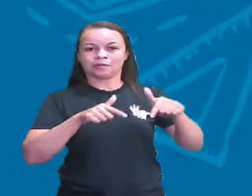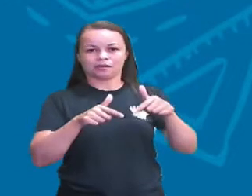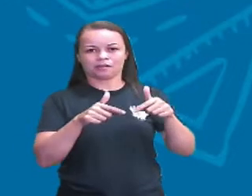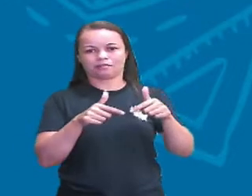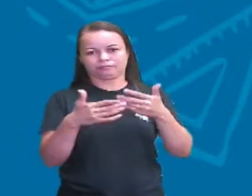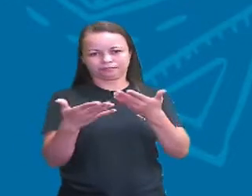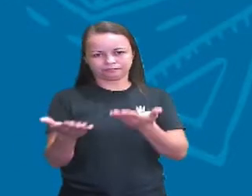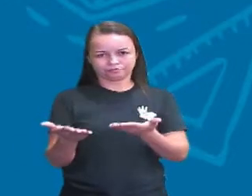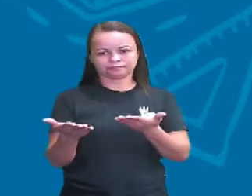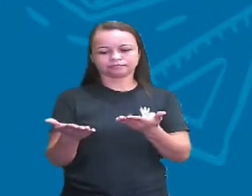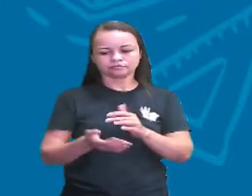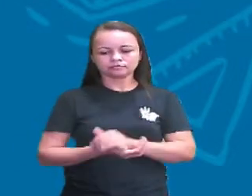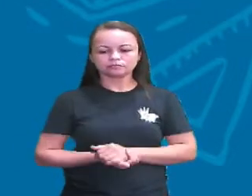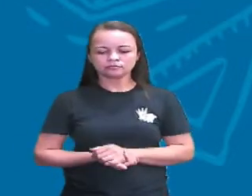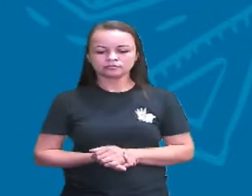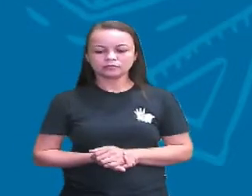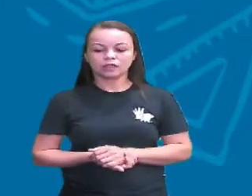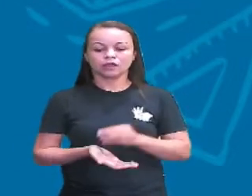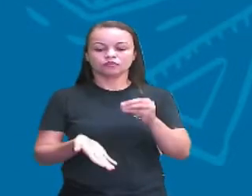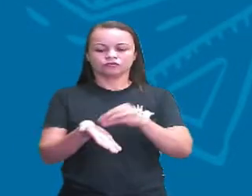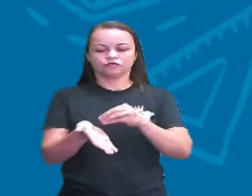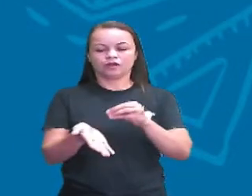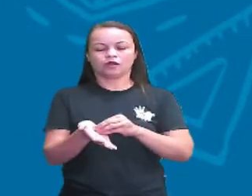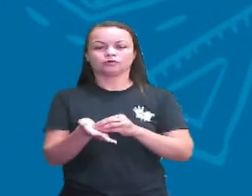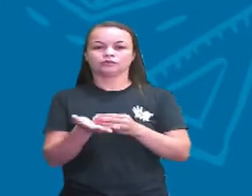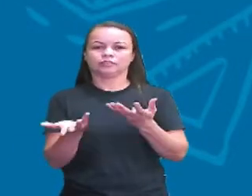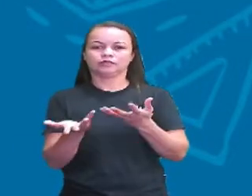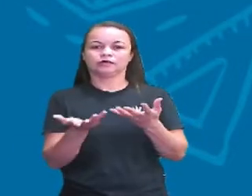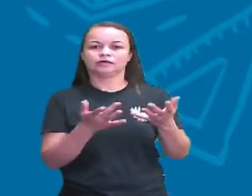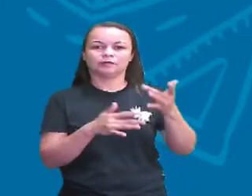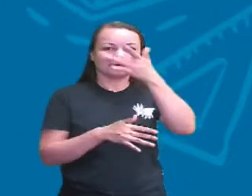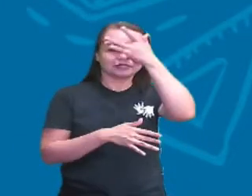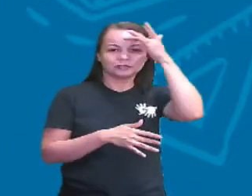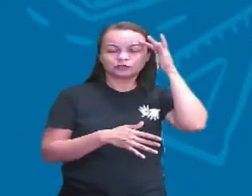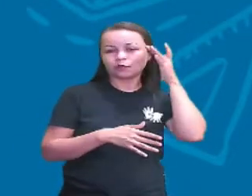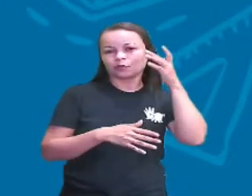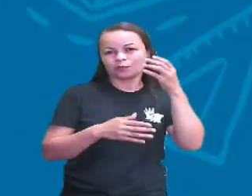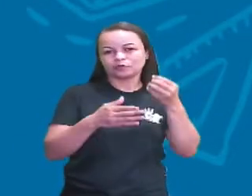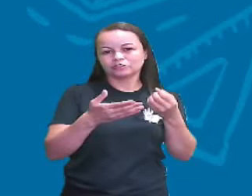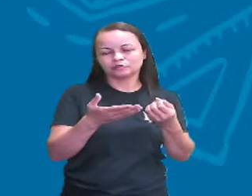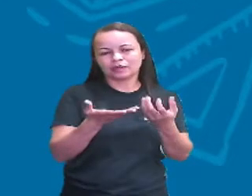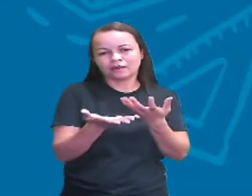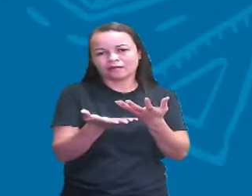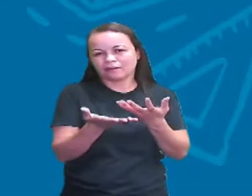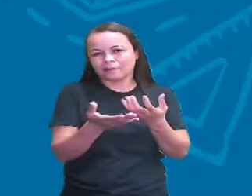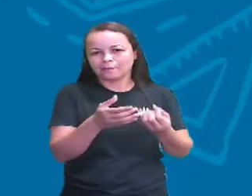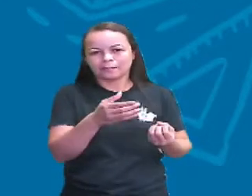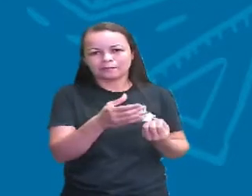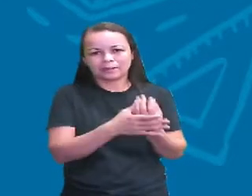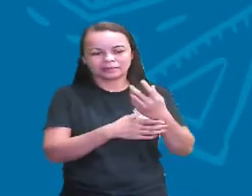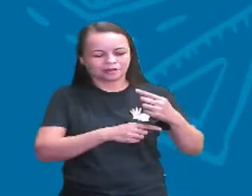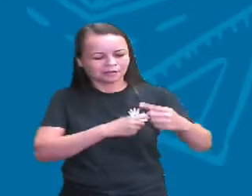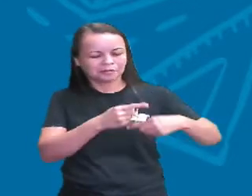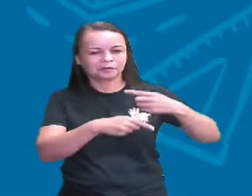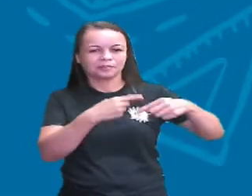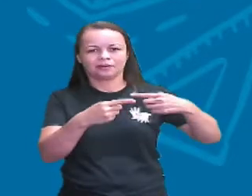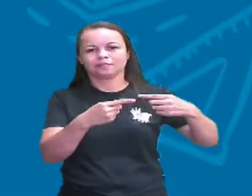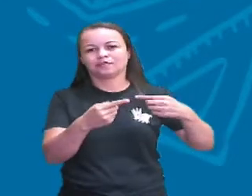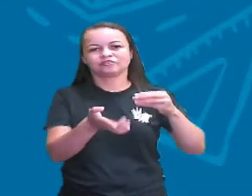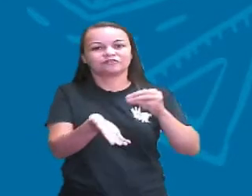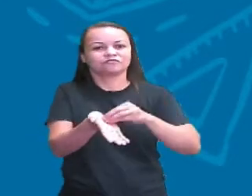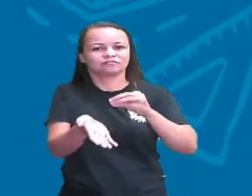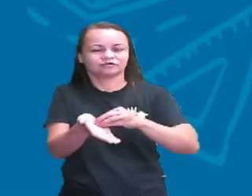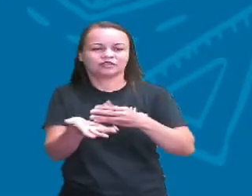Outro problema, falta de mercado fornecedor de matéria-prima. Esses produtos, né, como por